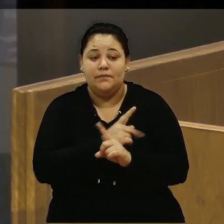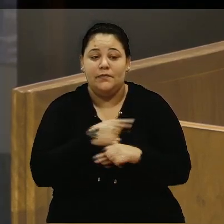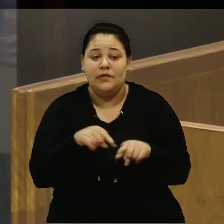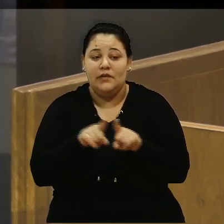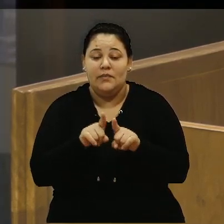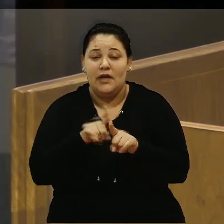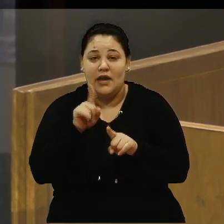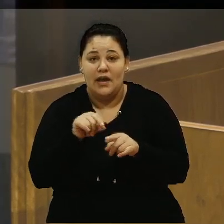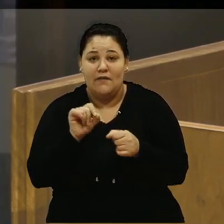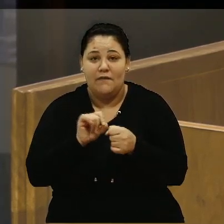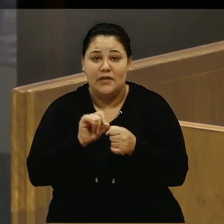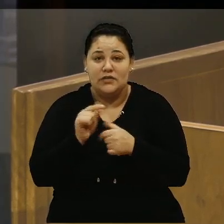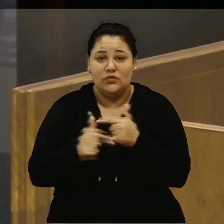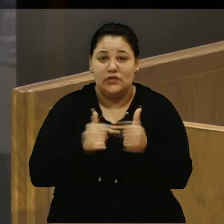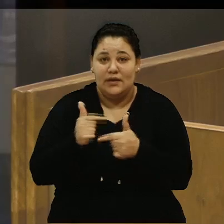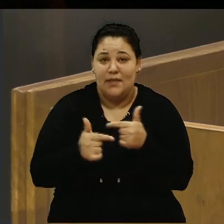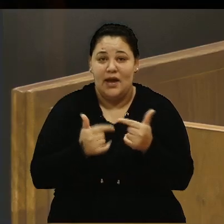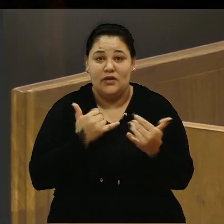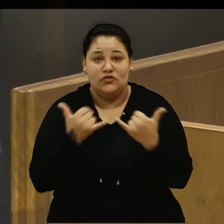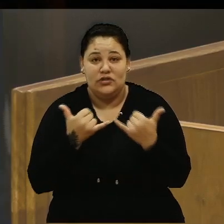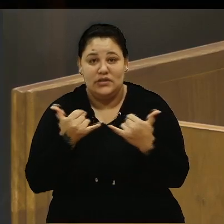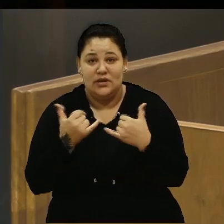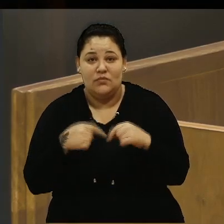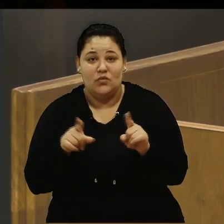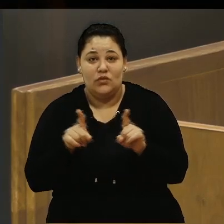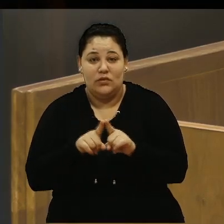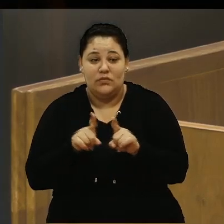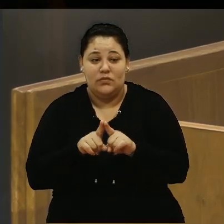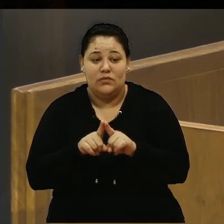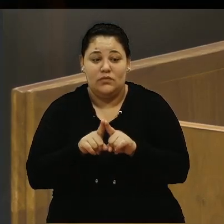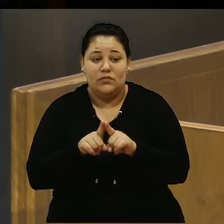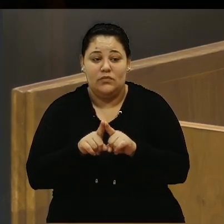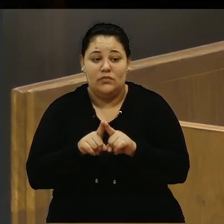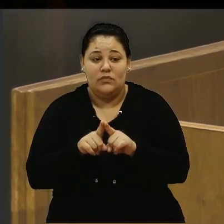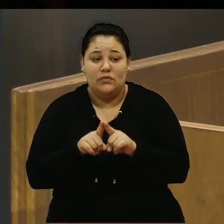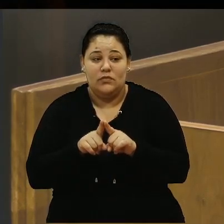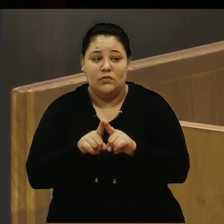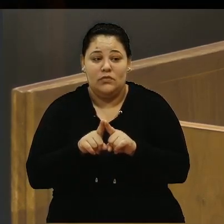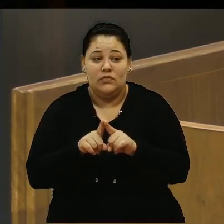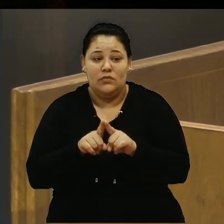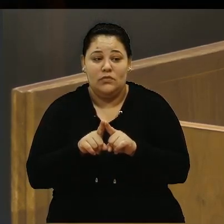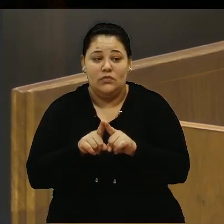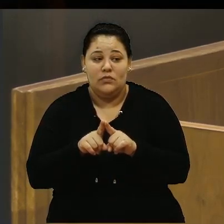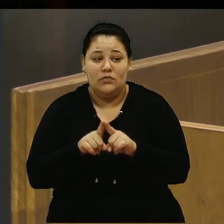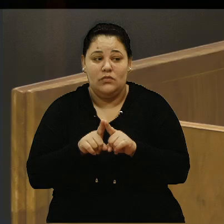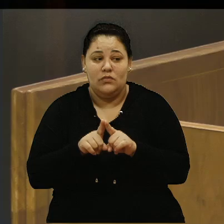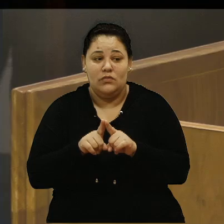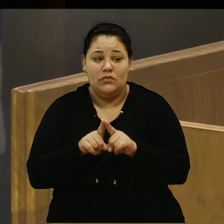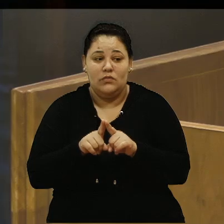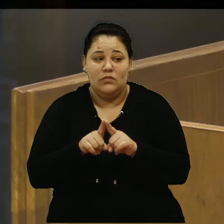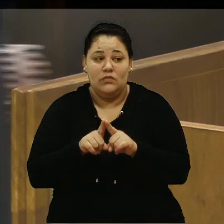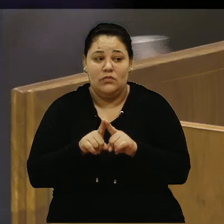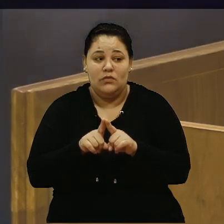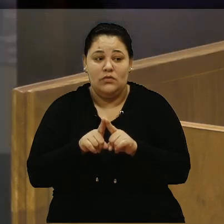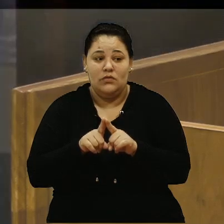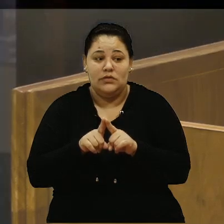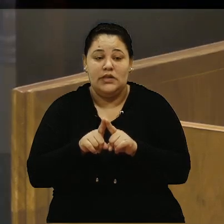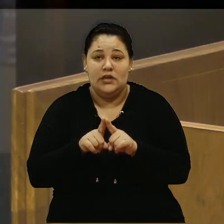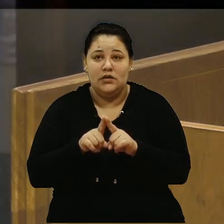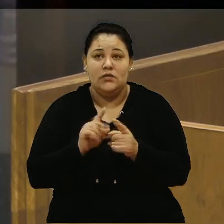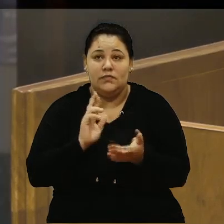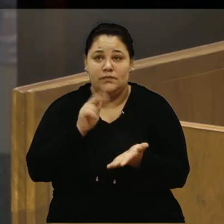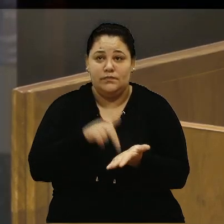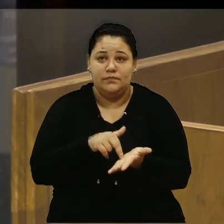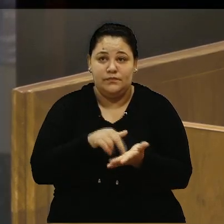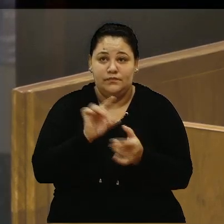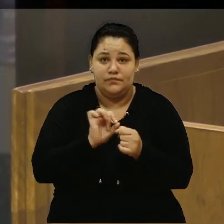um trabalho de exemplo, um trabalho que realmente faça